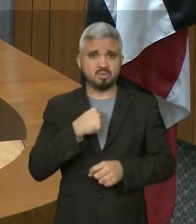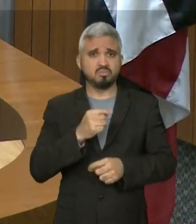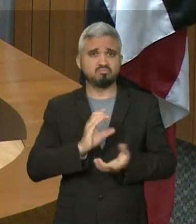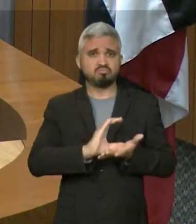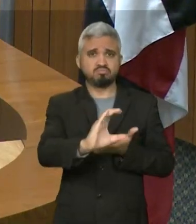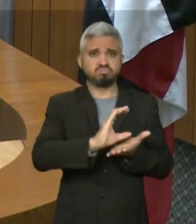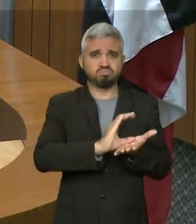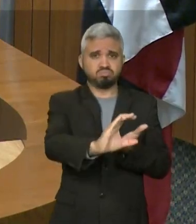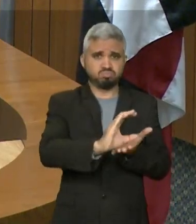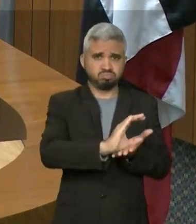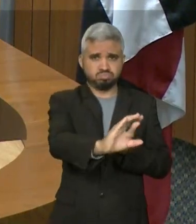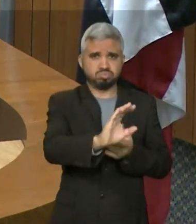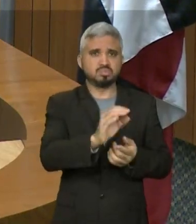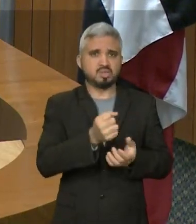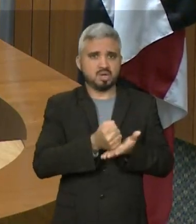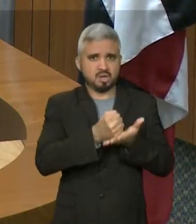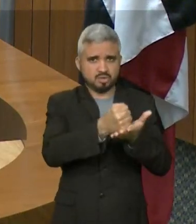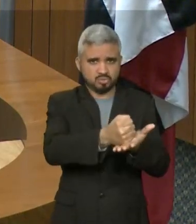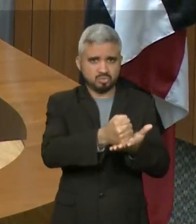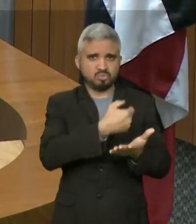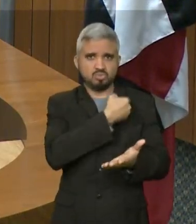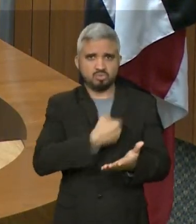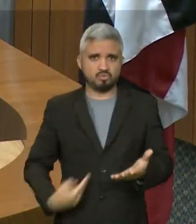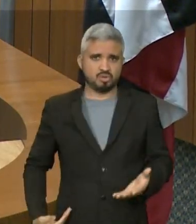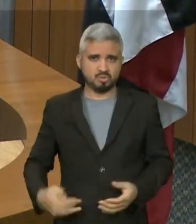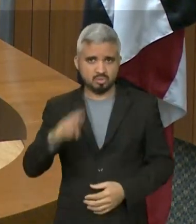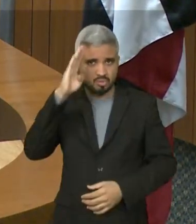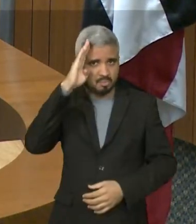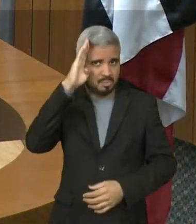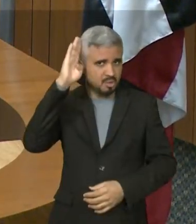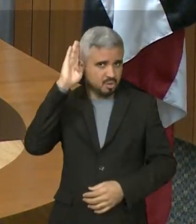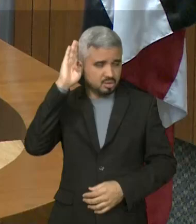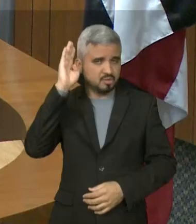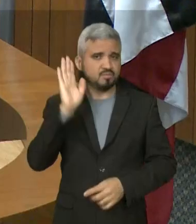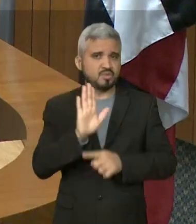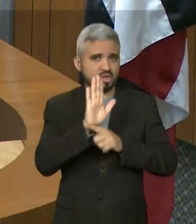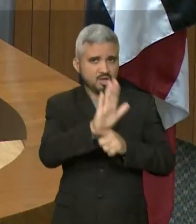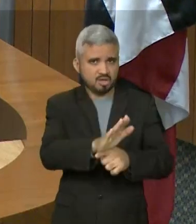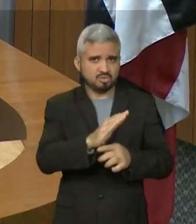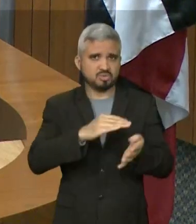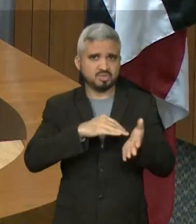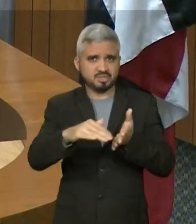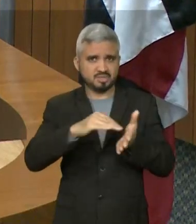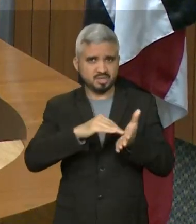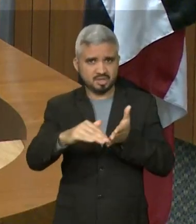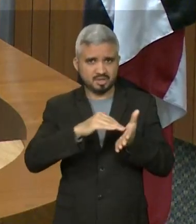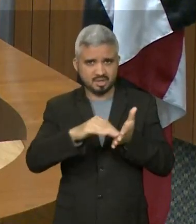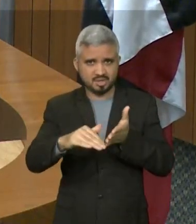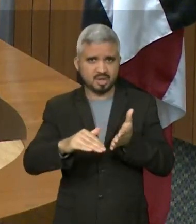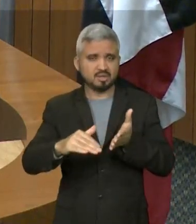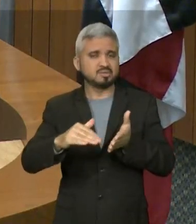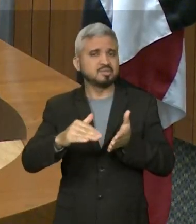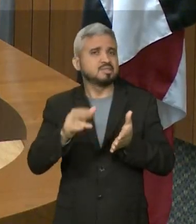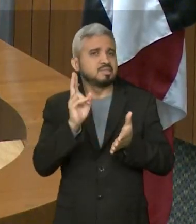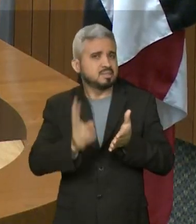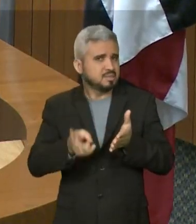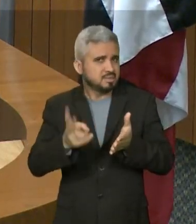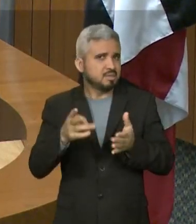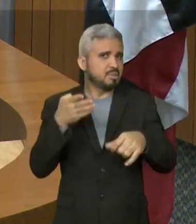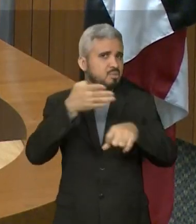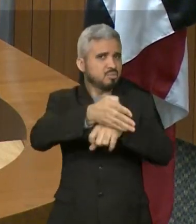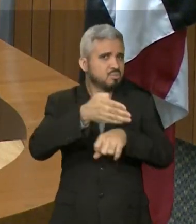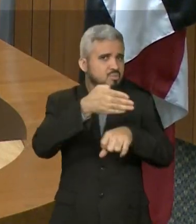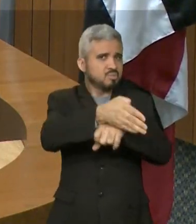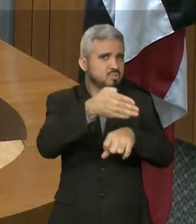governador Brandão, com a ajuda dos seus secretários, que estão presentes mensalmente na cidade de Timon.